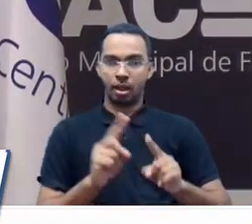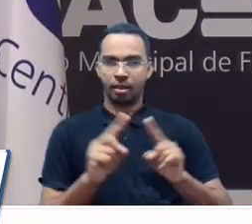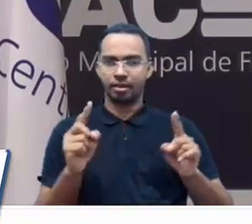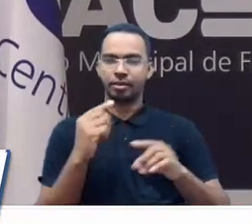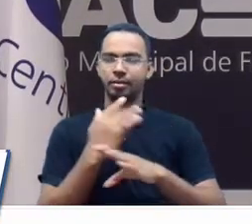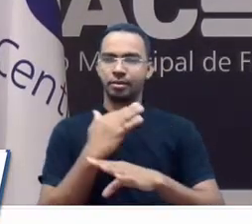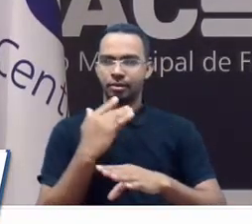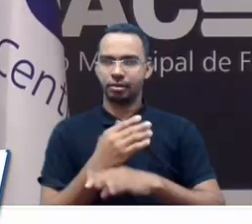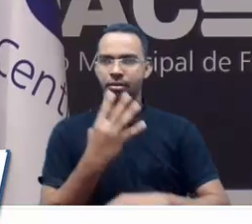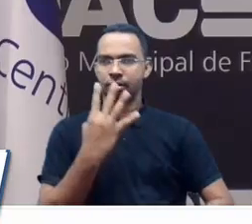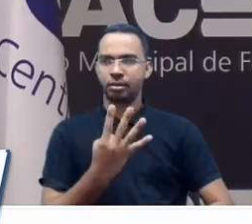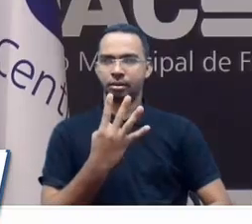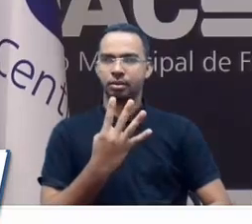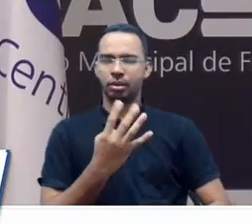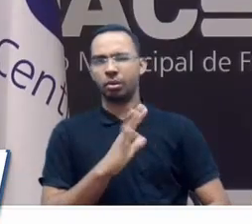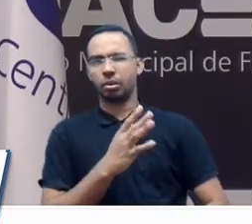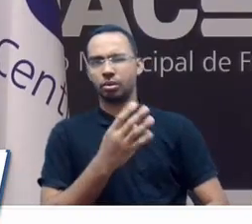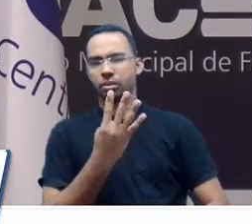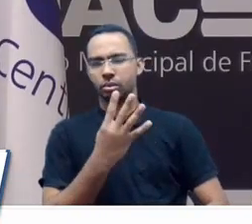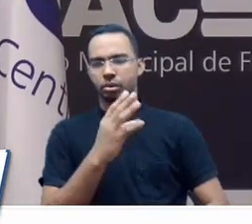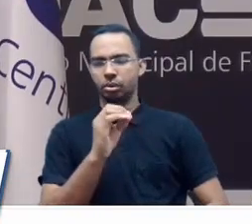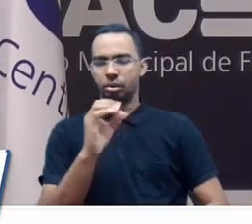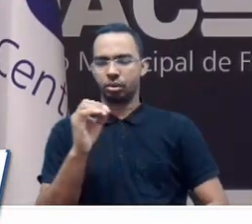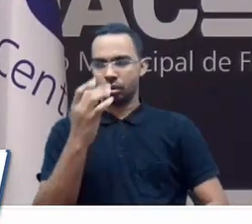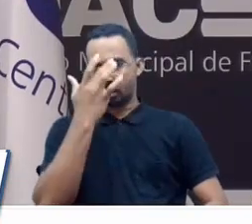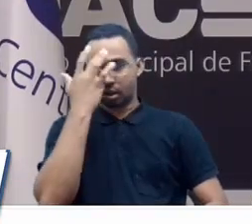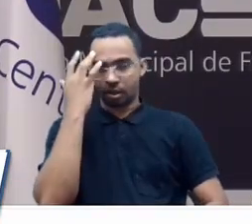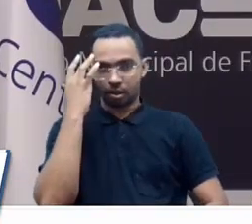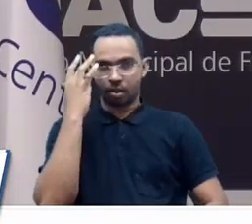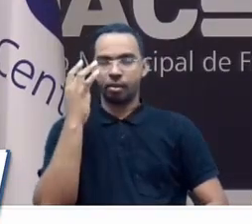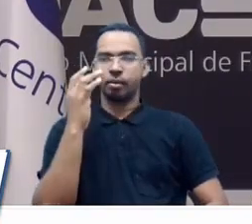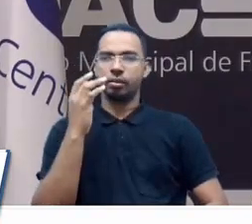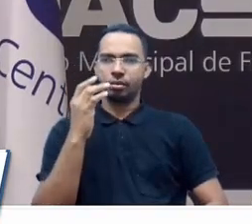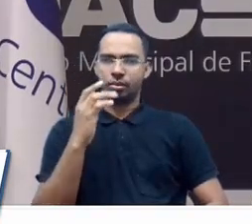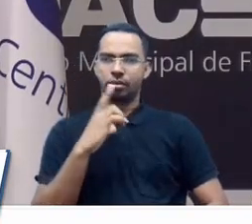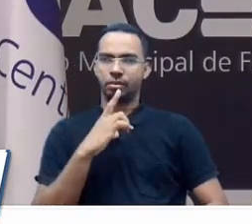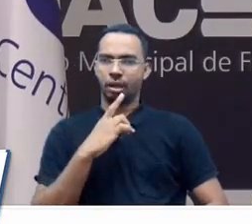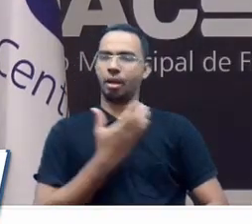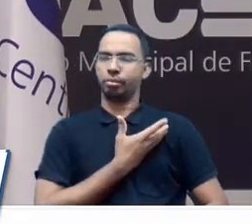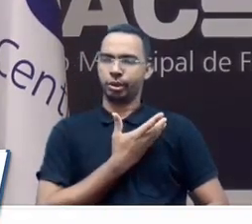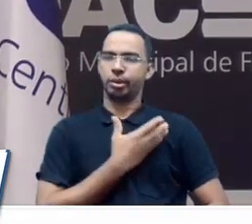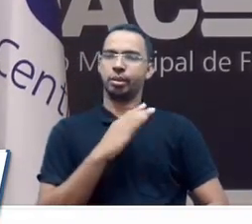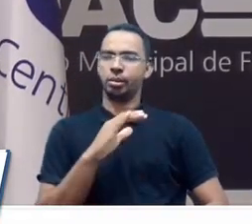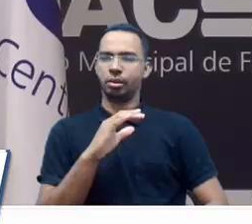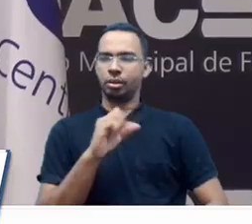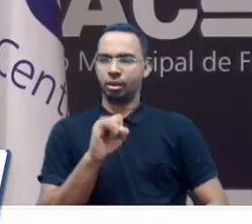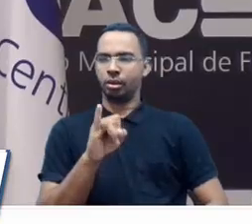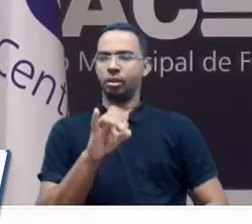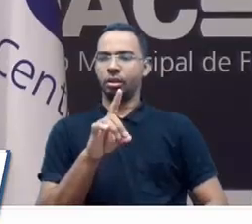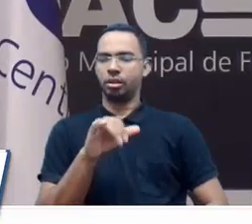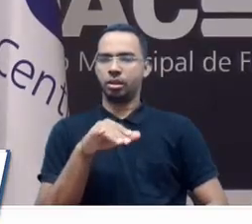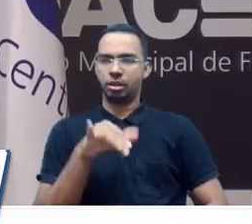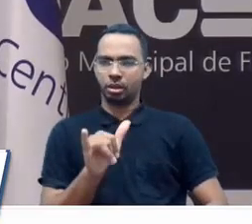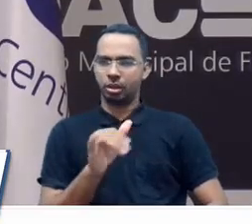de quase 400 mil habitantes, meu amigo Sidney, uma cidade de quase 400 mil